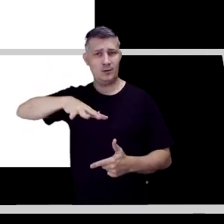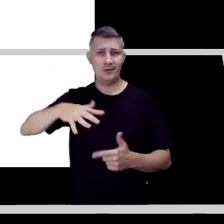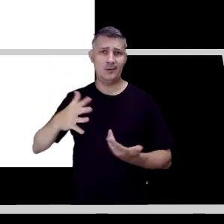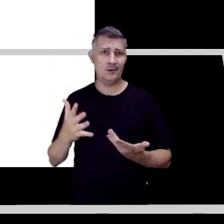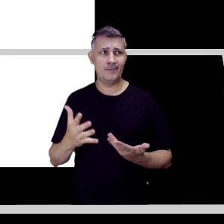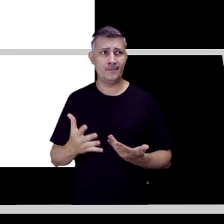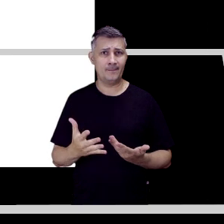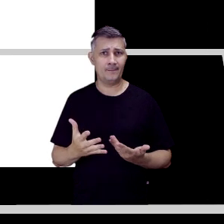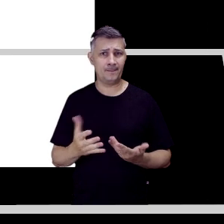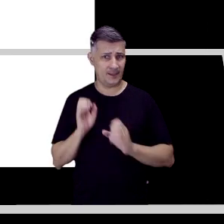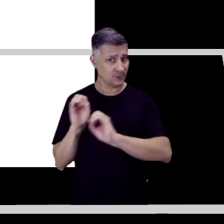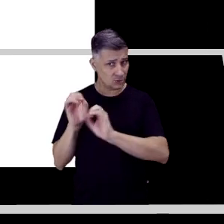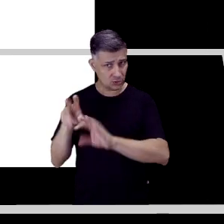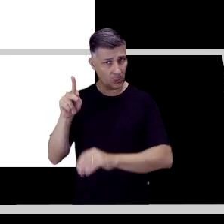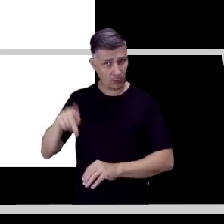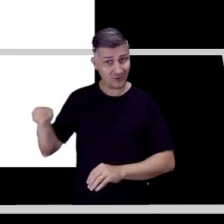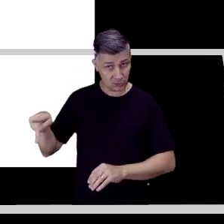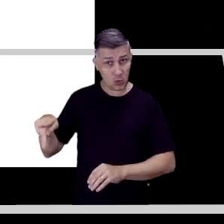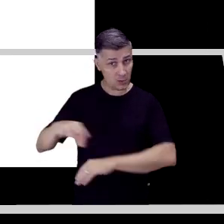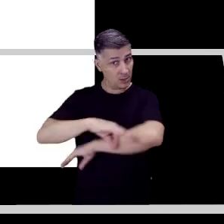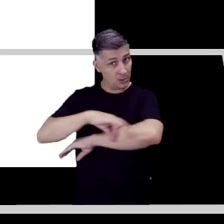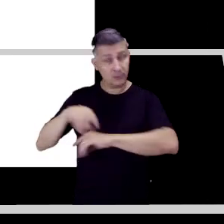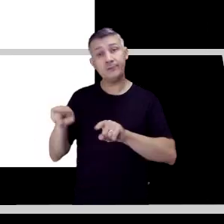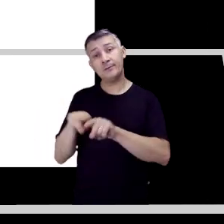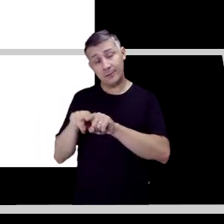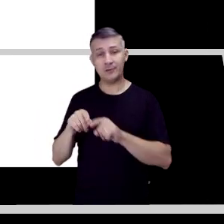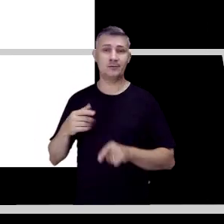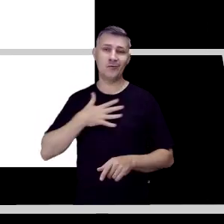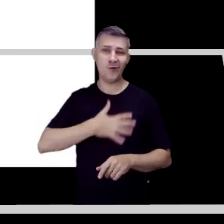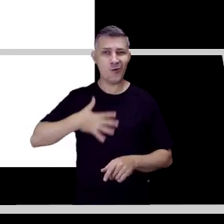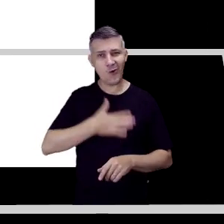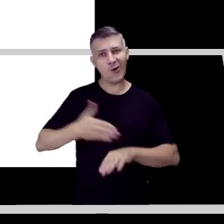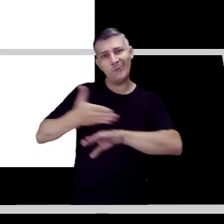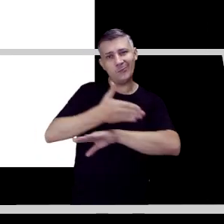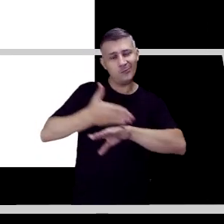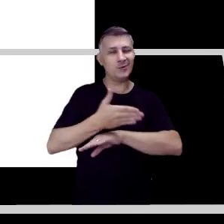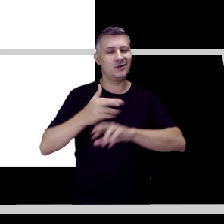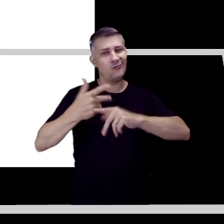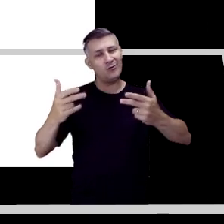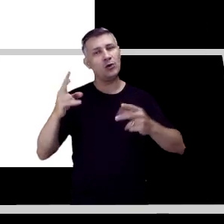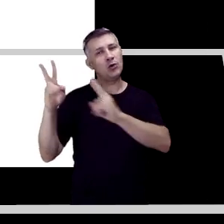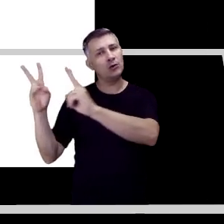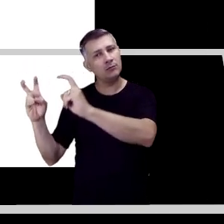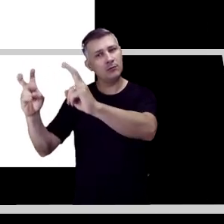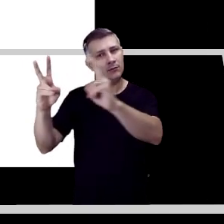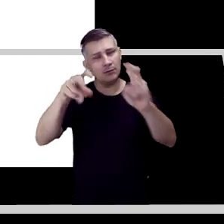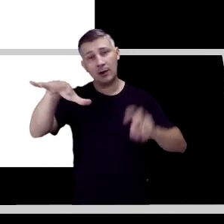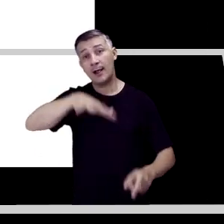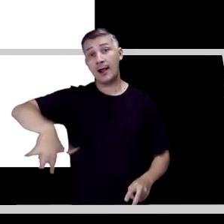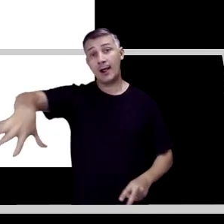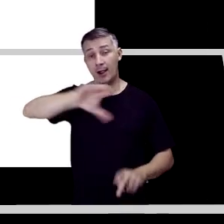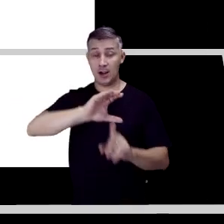ou trabalham com ensino, lecionam, então a gente também gosta de se envolver com outras fachadas,